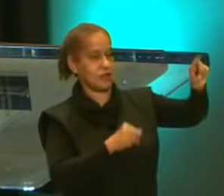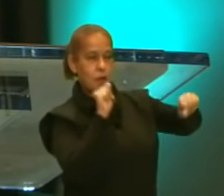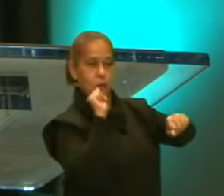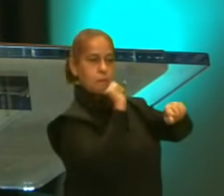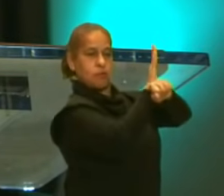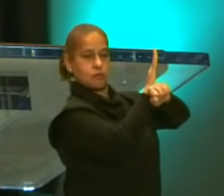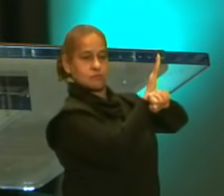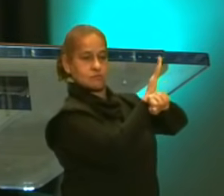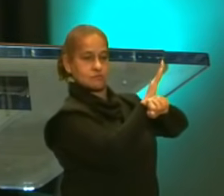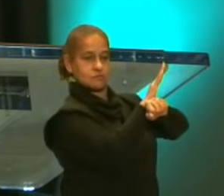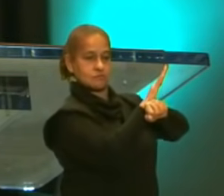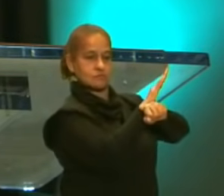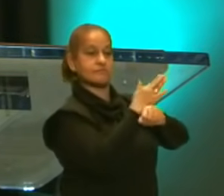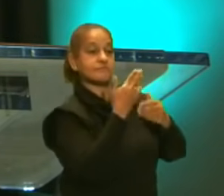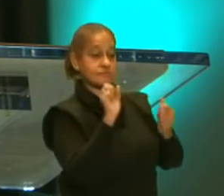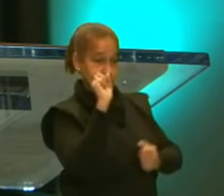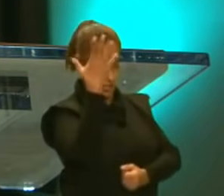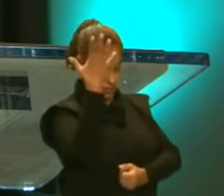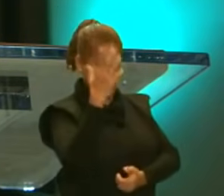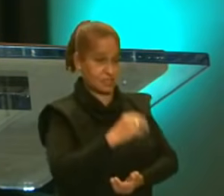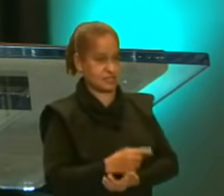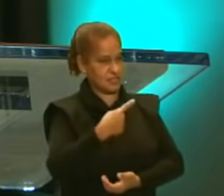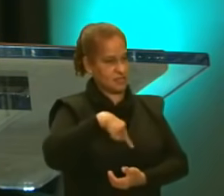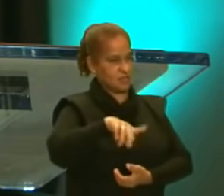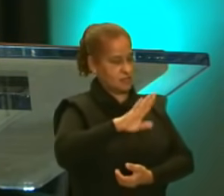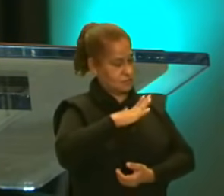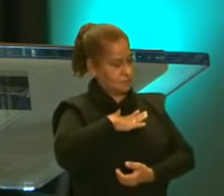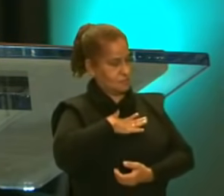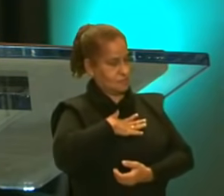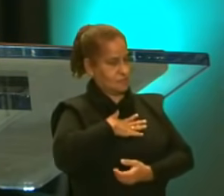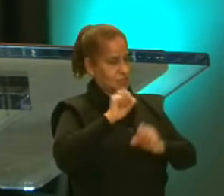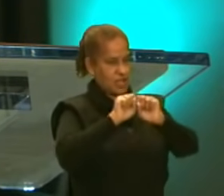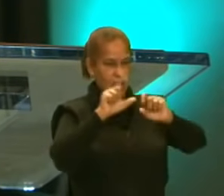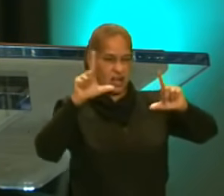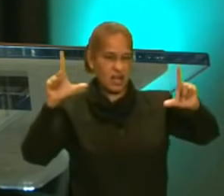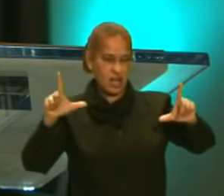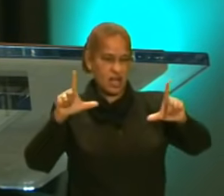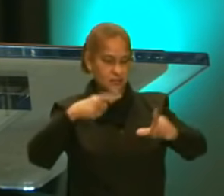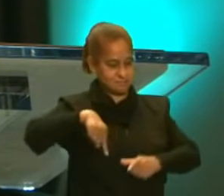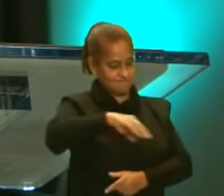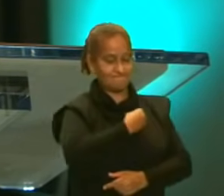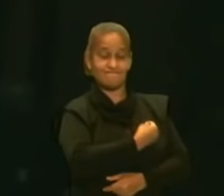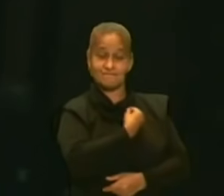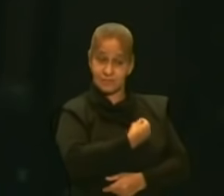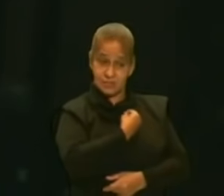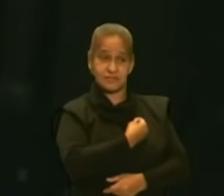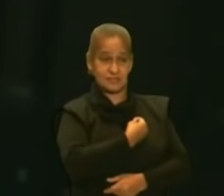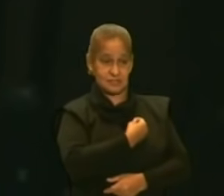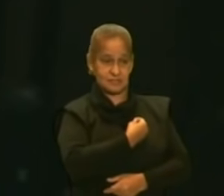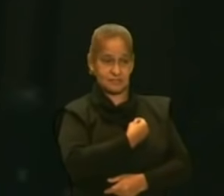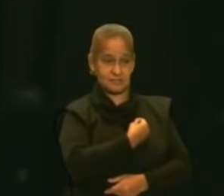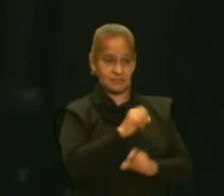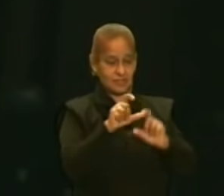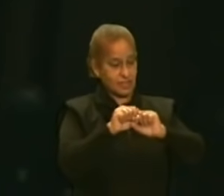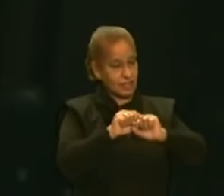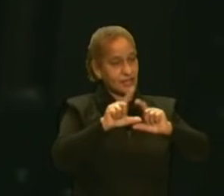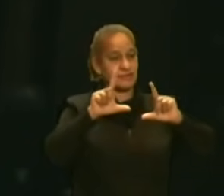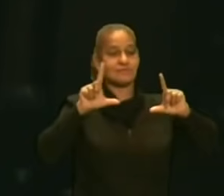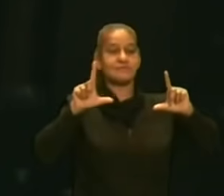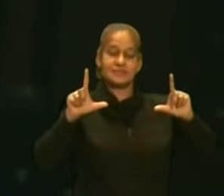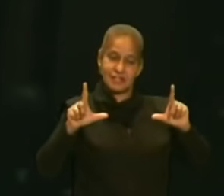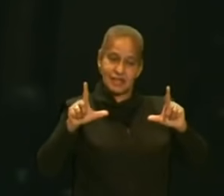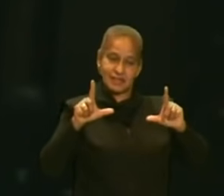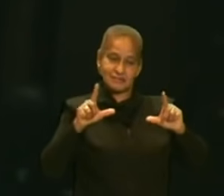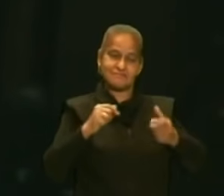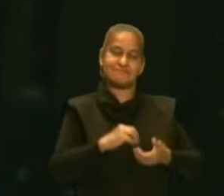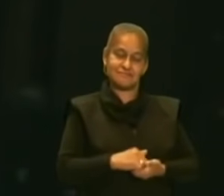seja aparente na nossa vida. E isso fica evidente quando a